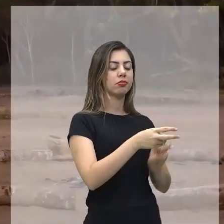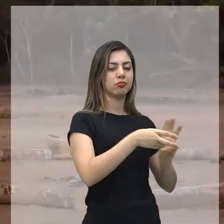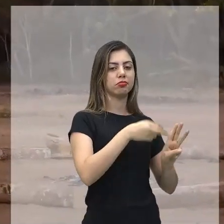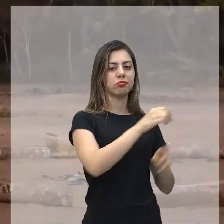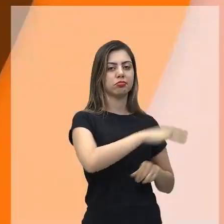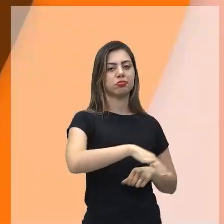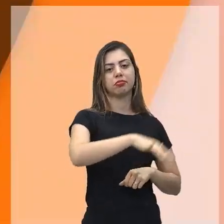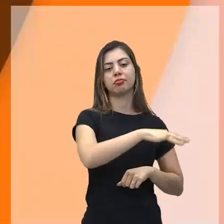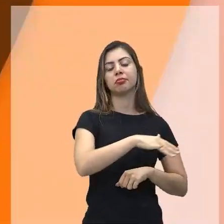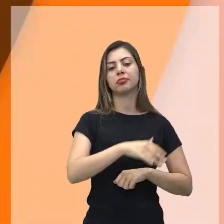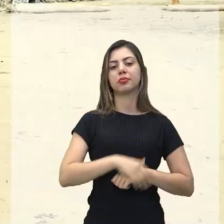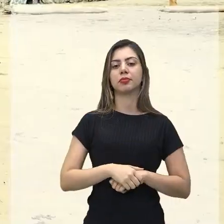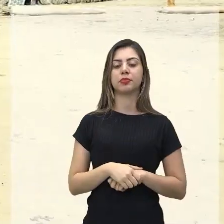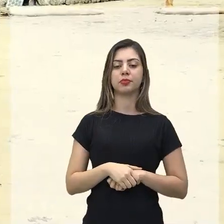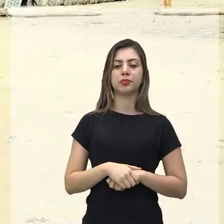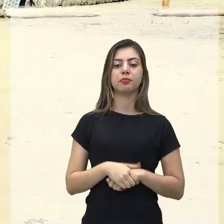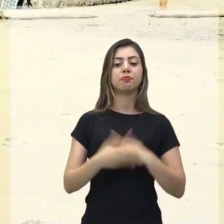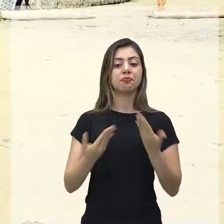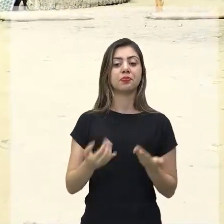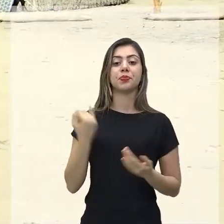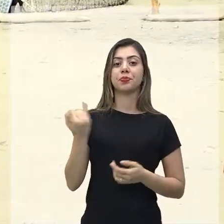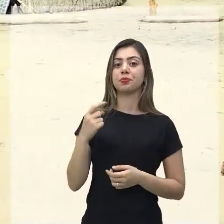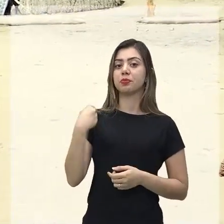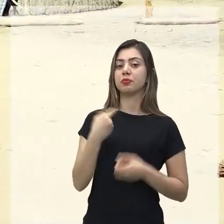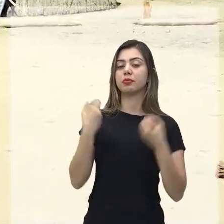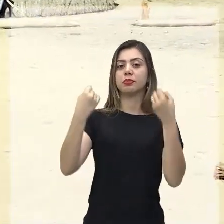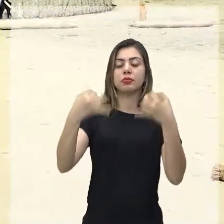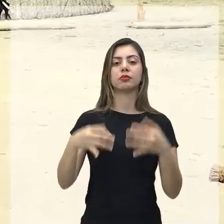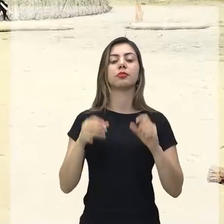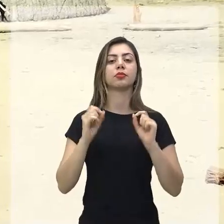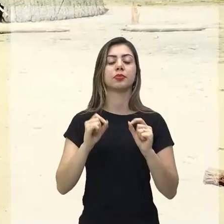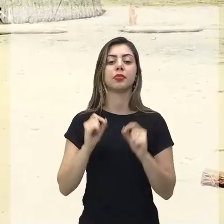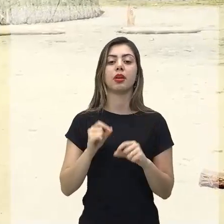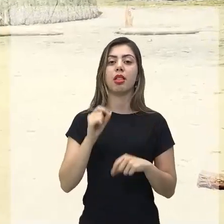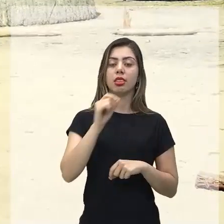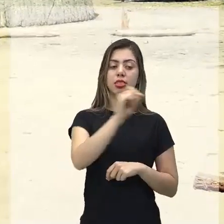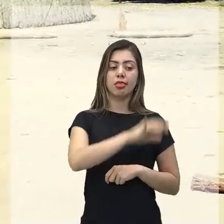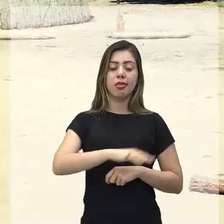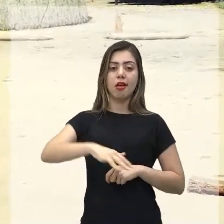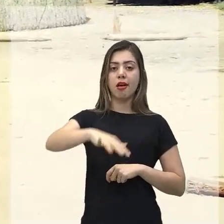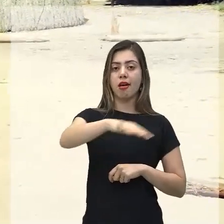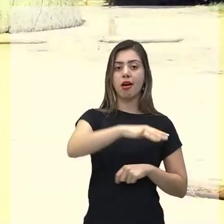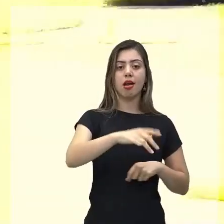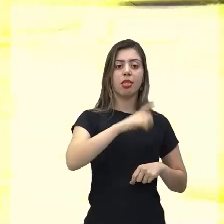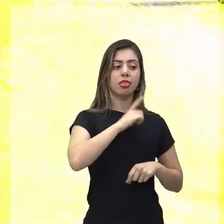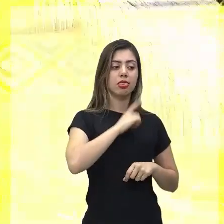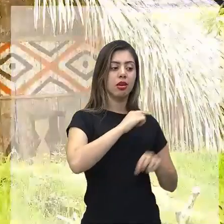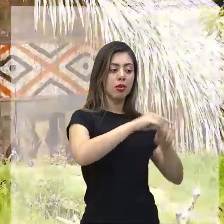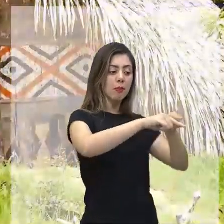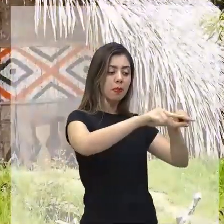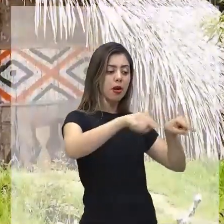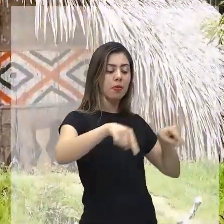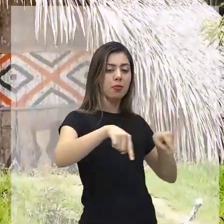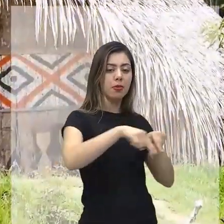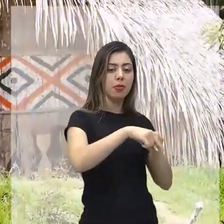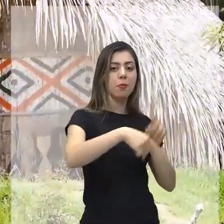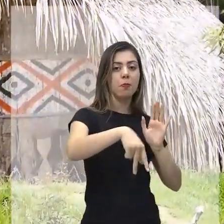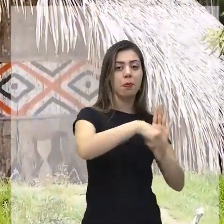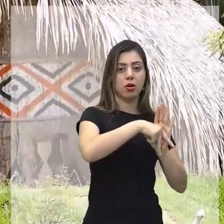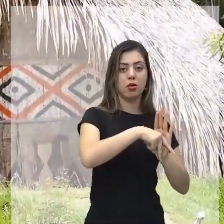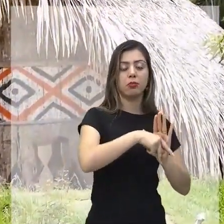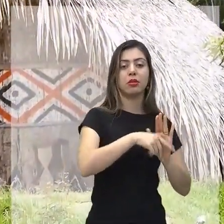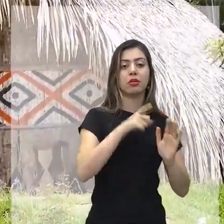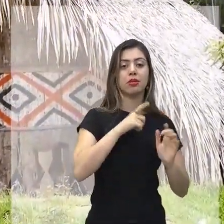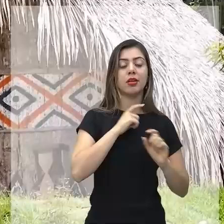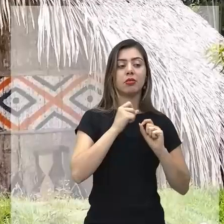ocupam tradicionalmente. É importante ressaltar que esse espaço delimitado, ele é protegido